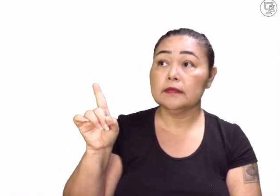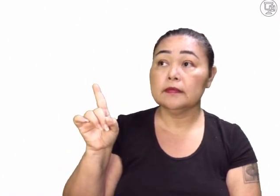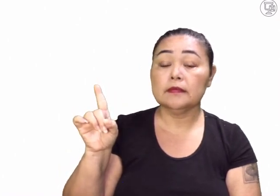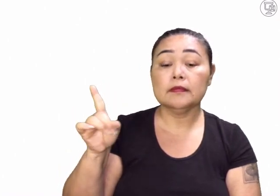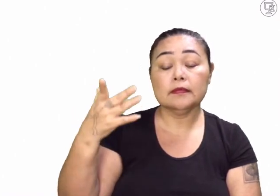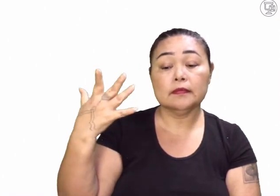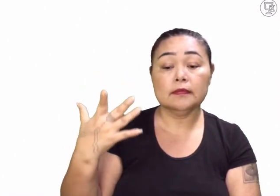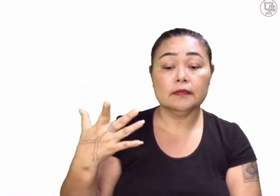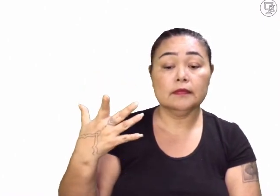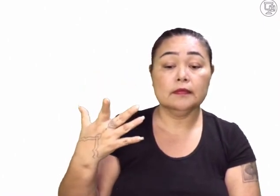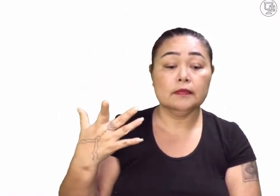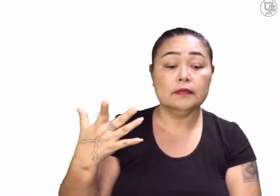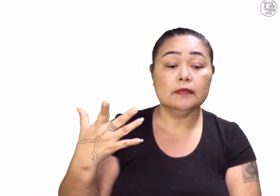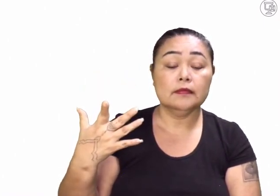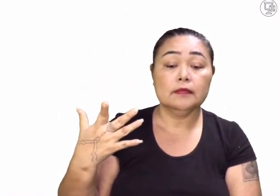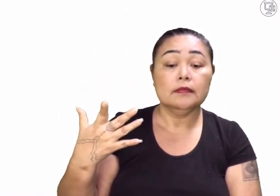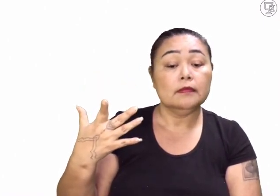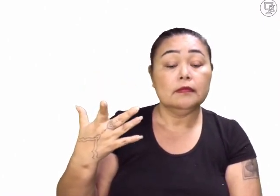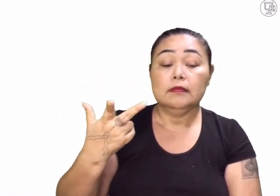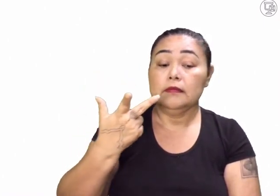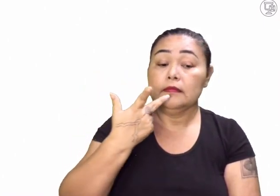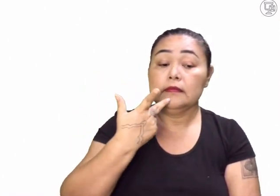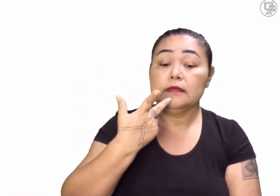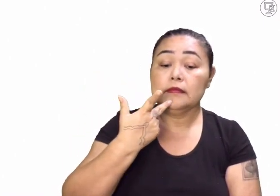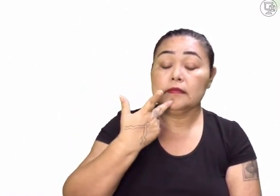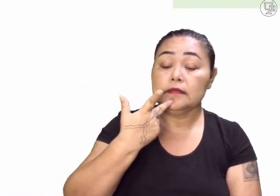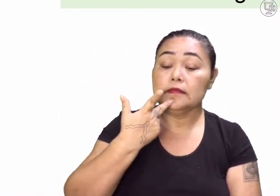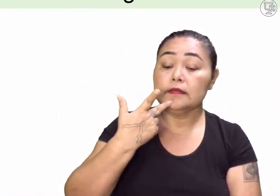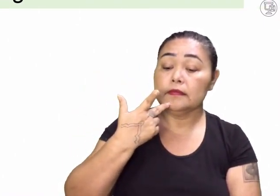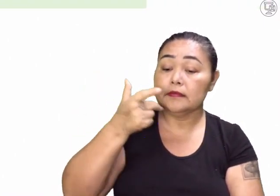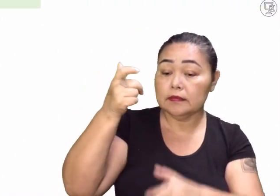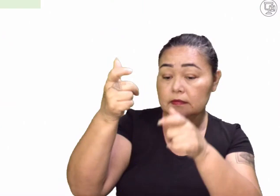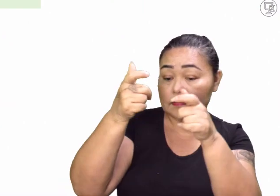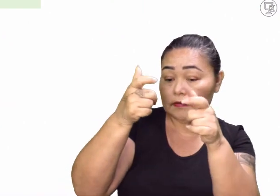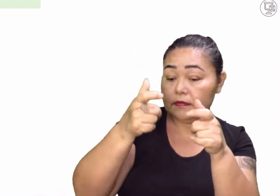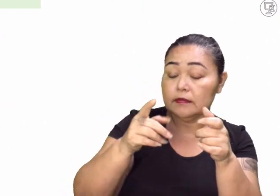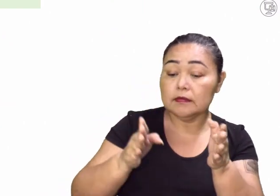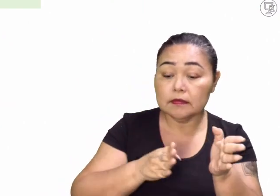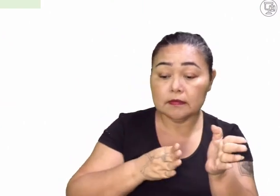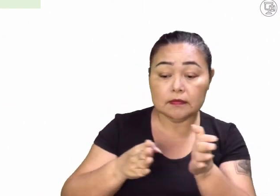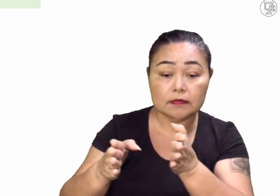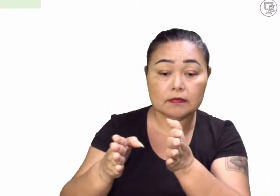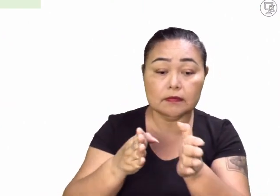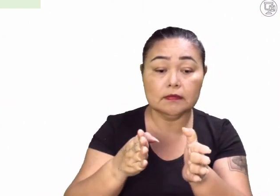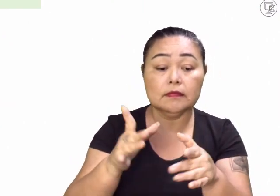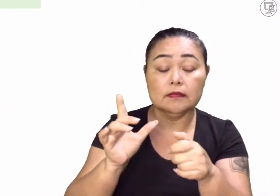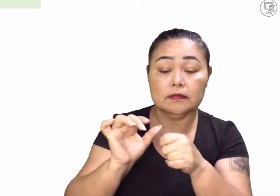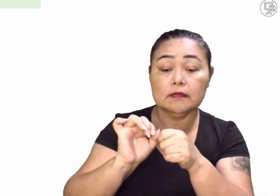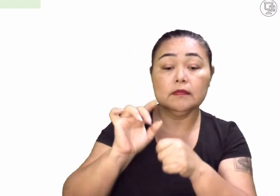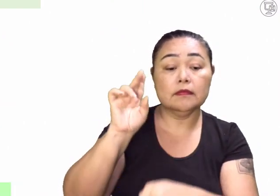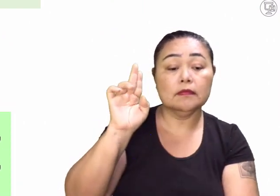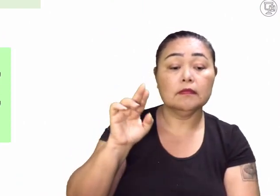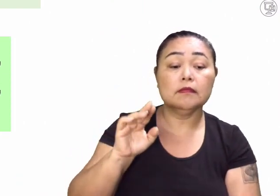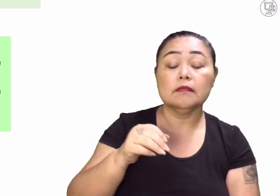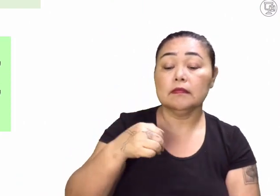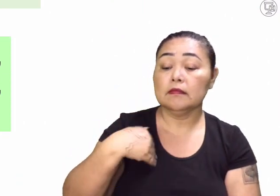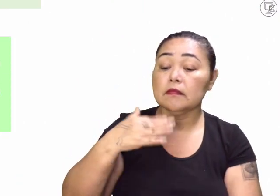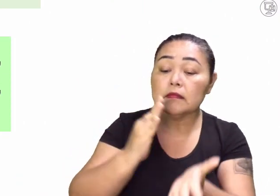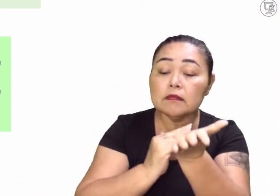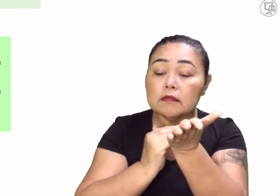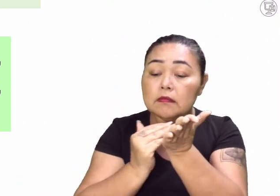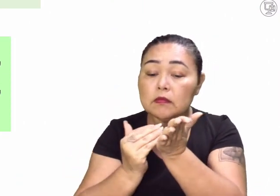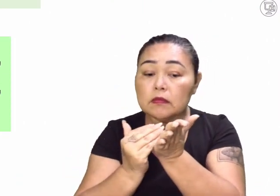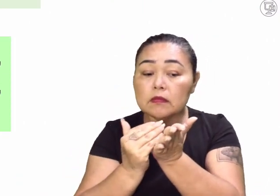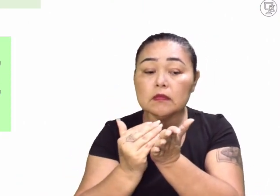Vamos lá. Quando a gente fala de parte de um rio, as partes, nós temos aí